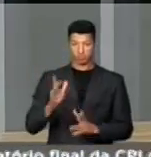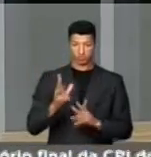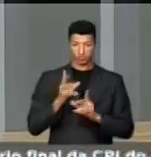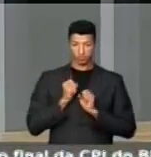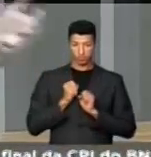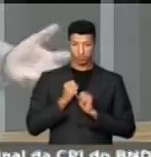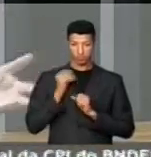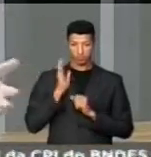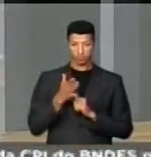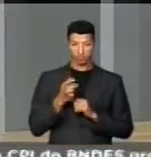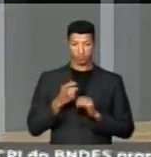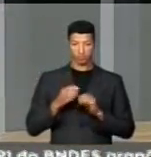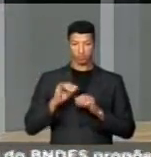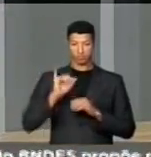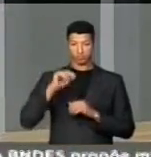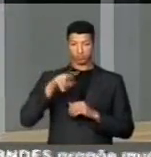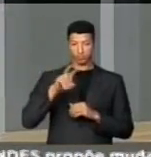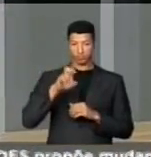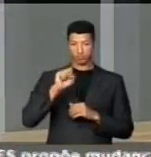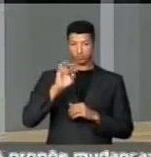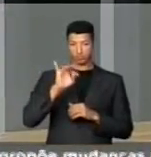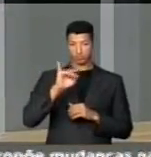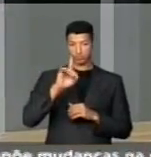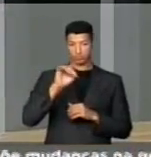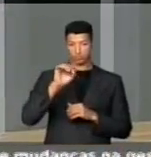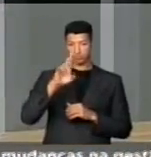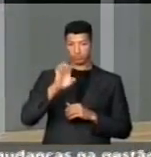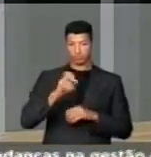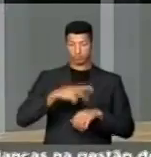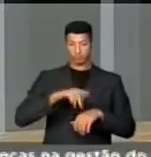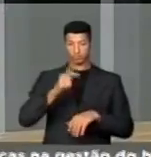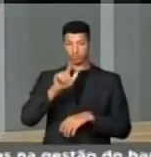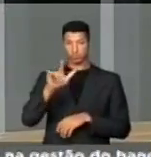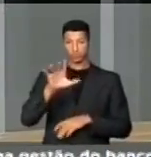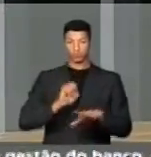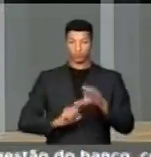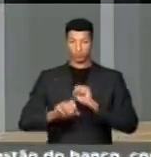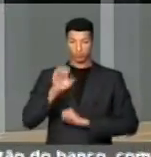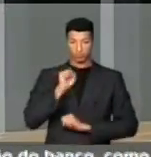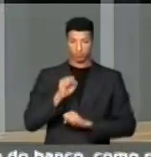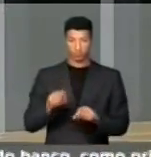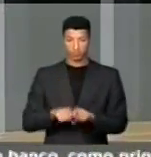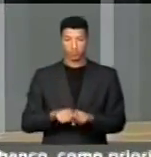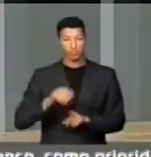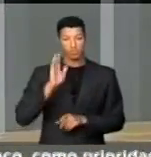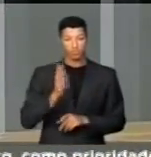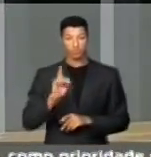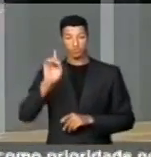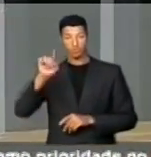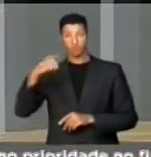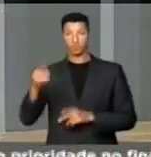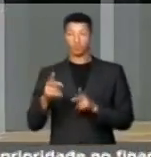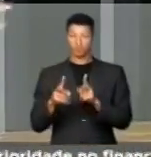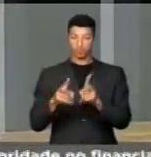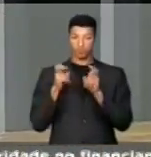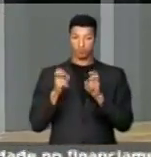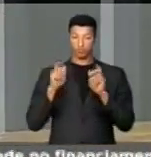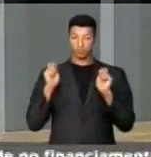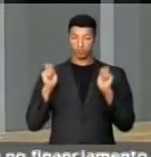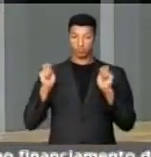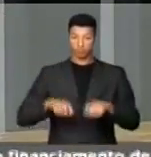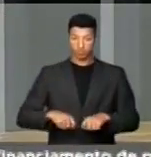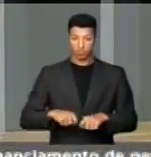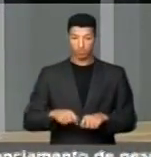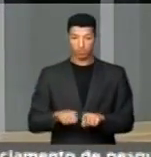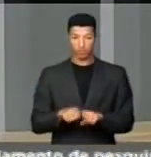recebido investidores nacionais e estrangeiros buscando, já depois que foram identificadas essas